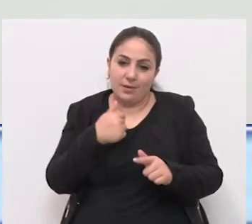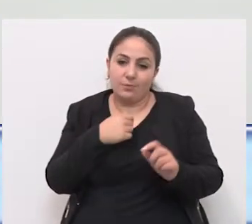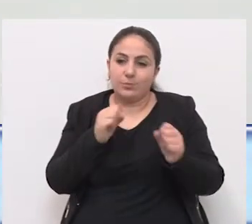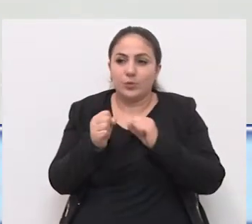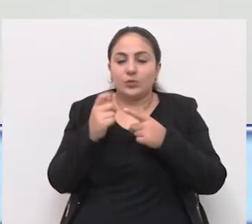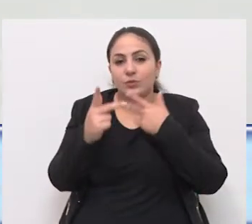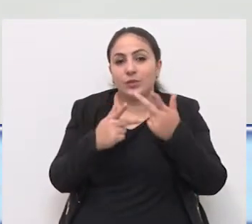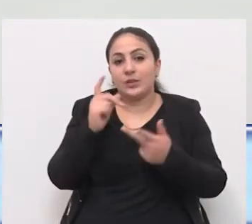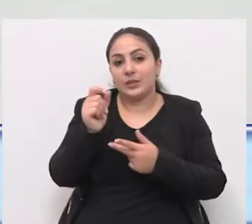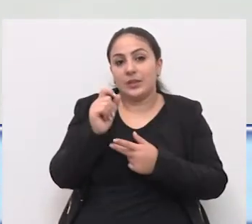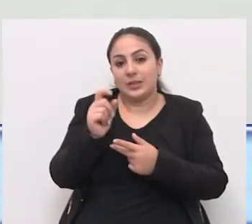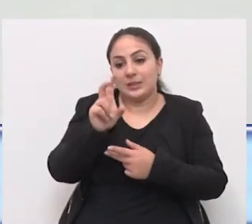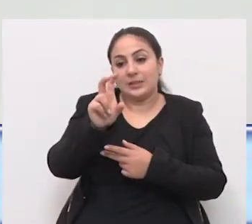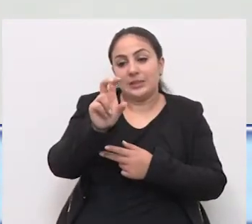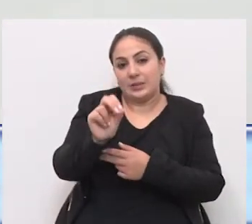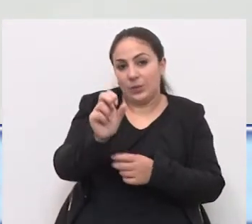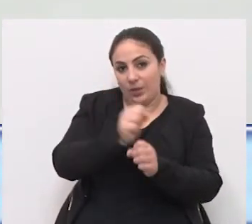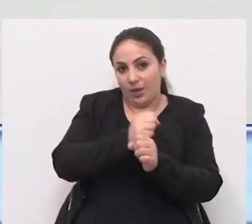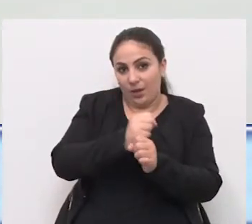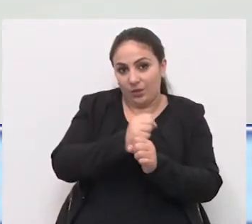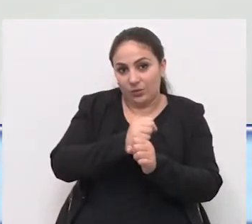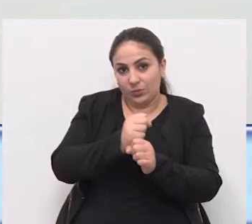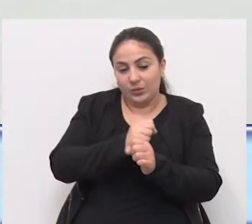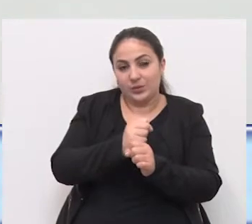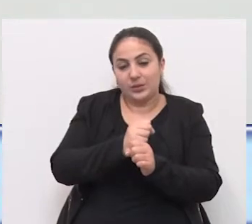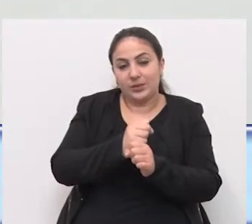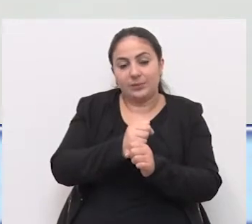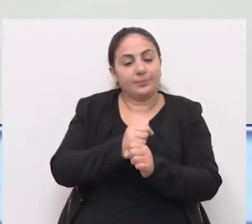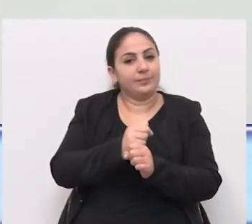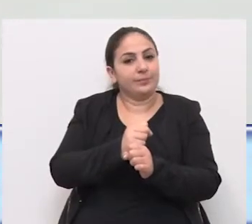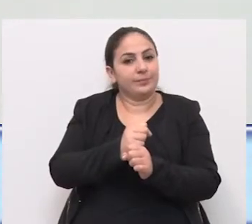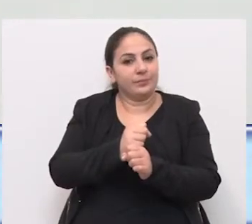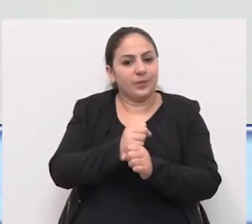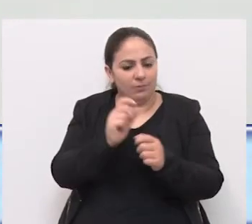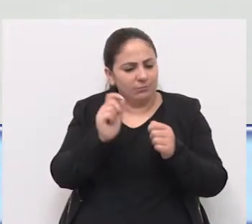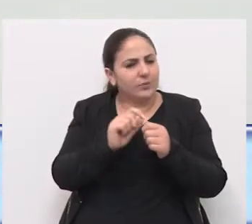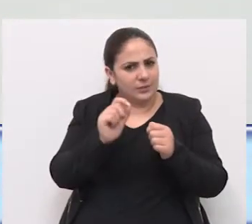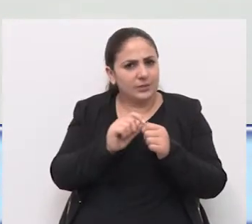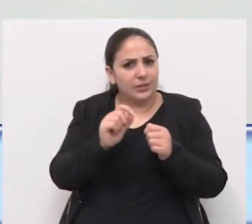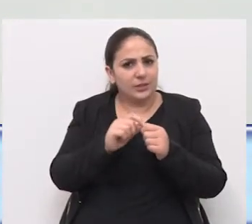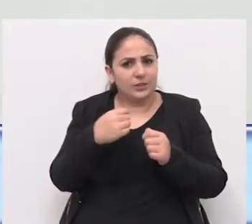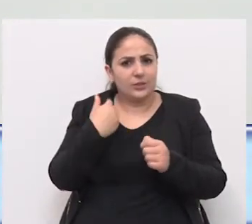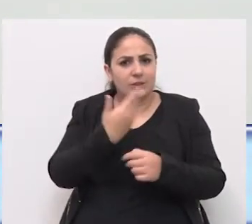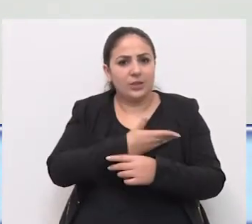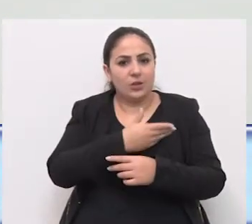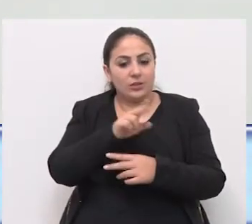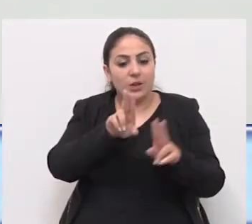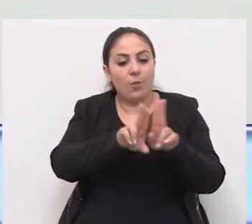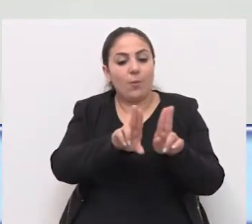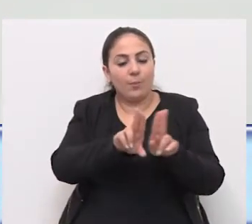conquistada. Mas eu diria assim que esses 50 anos, eles